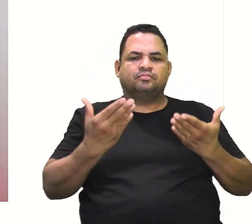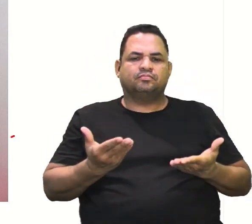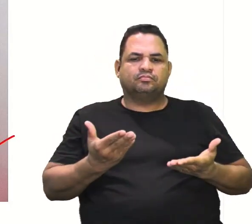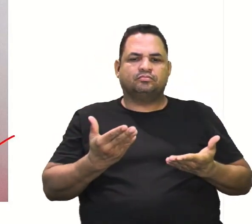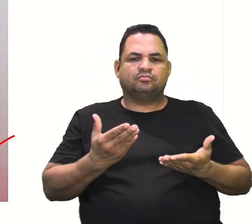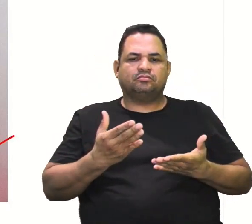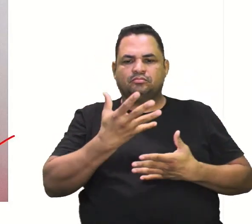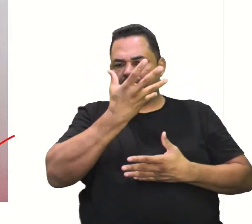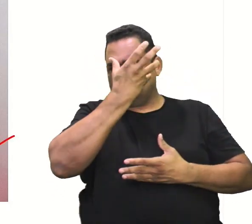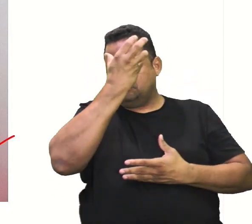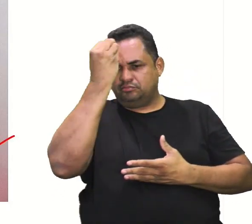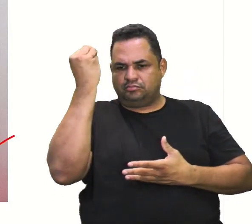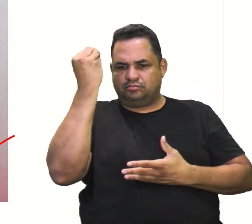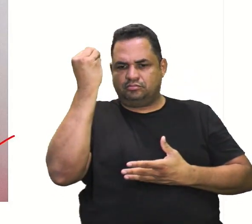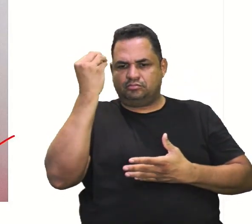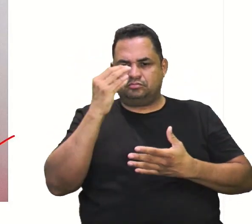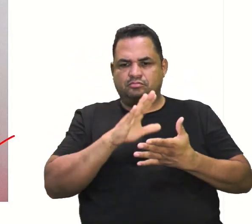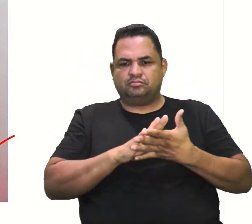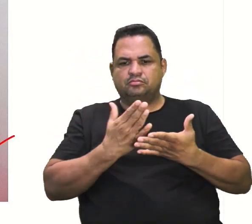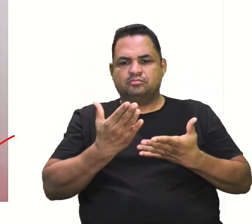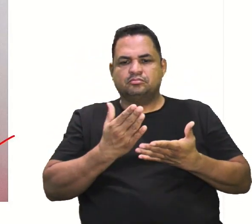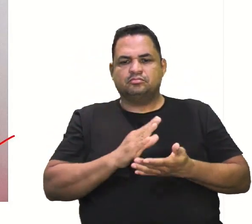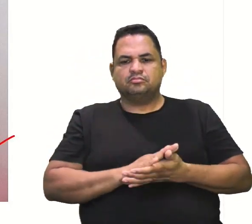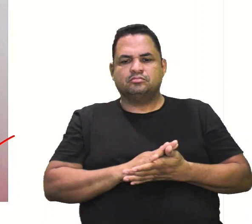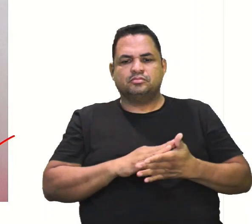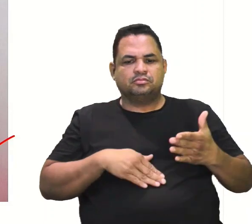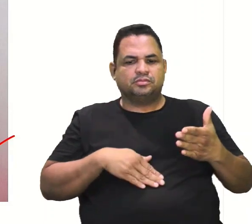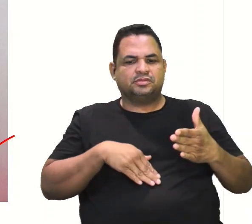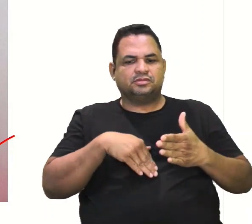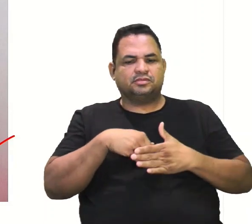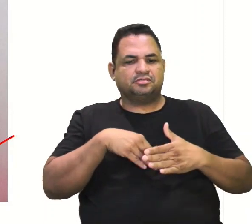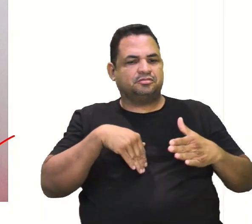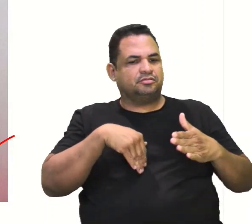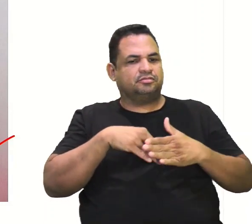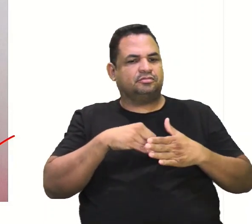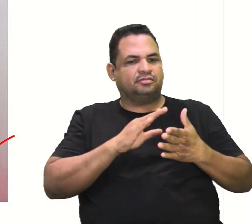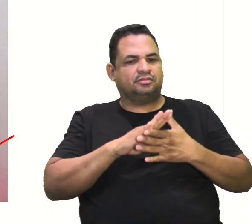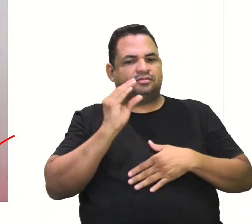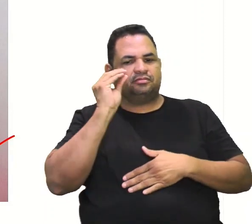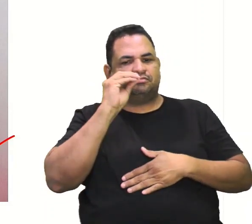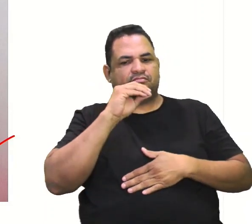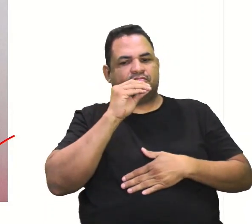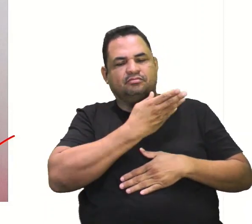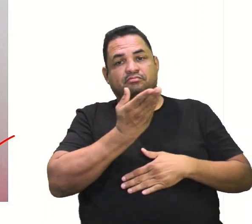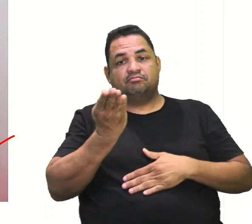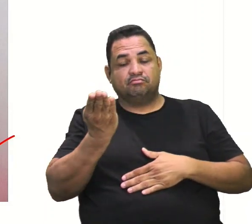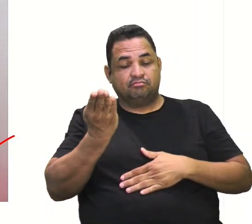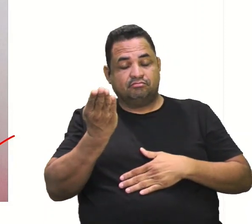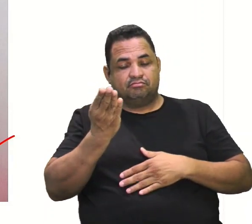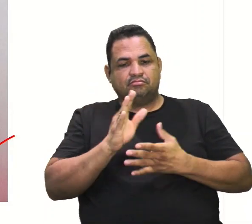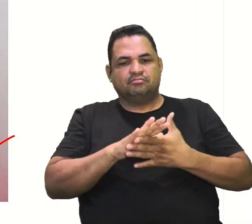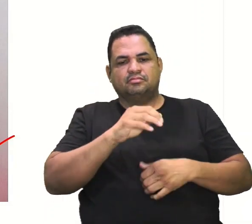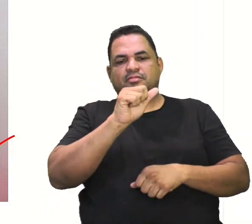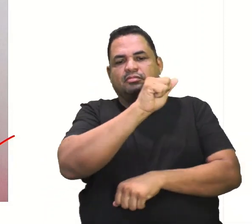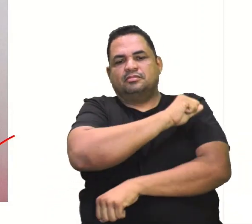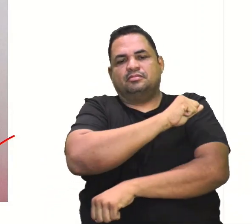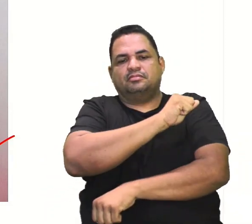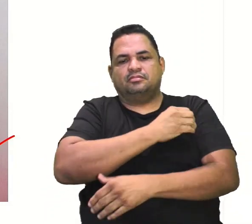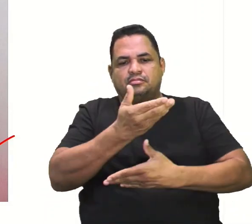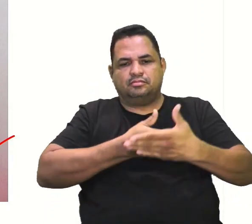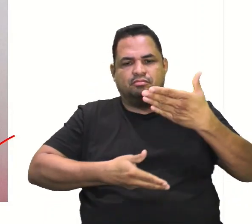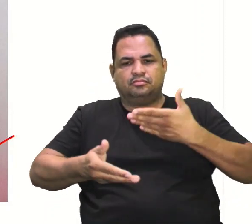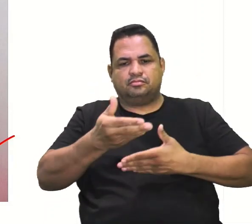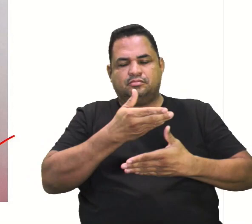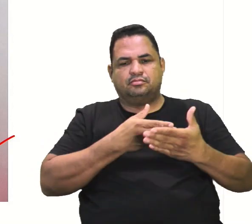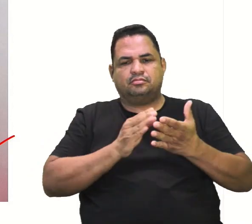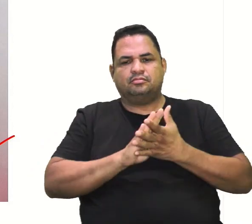diz, né? Não esqueça, chutar é para os fracos. Ou seja, né? Você, aluno da mediação, vai